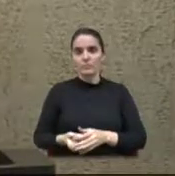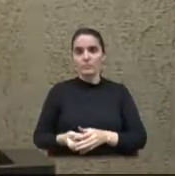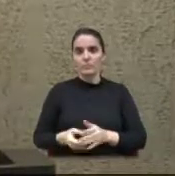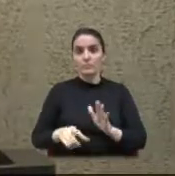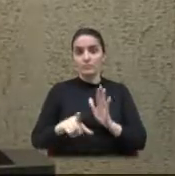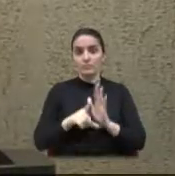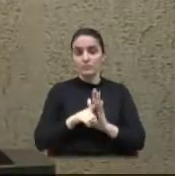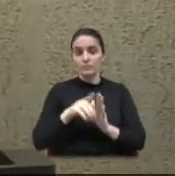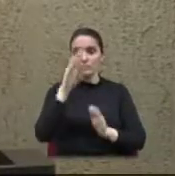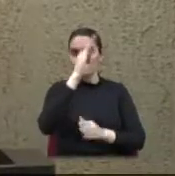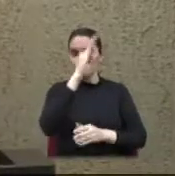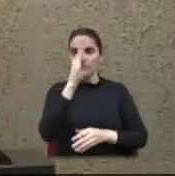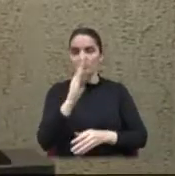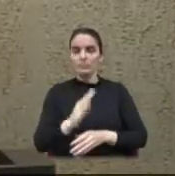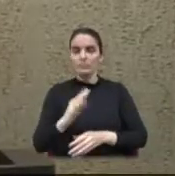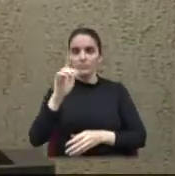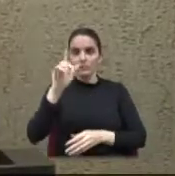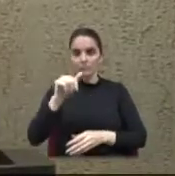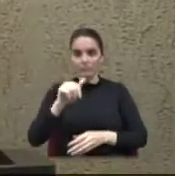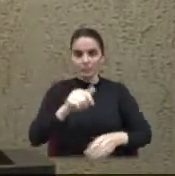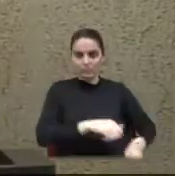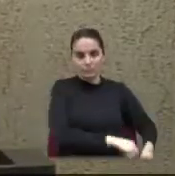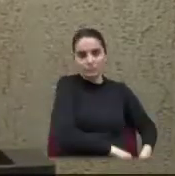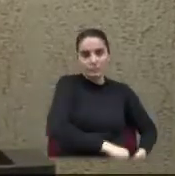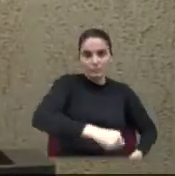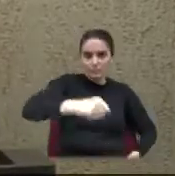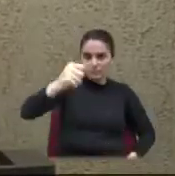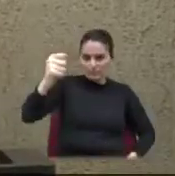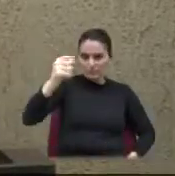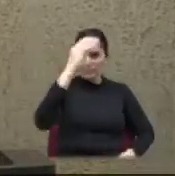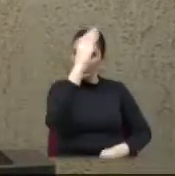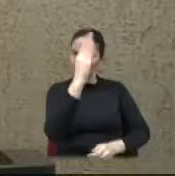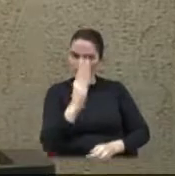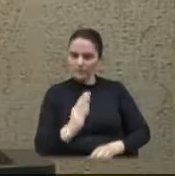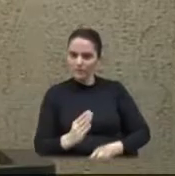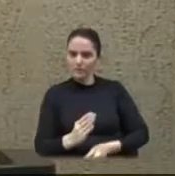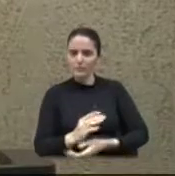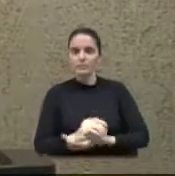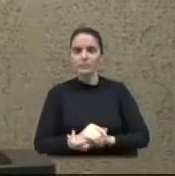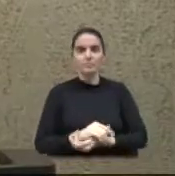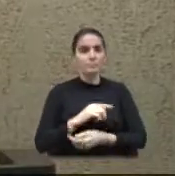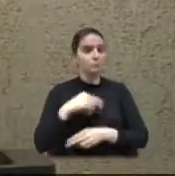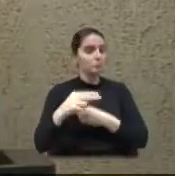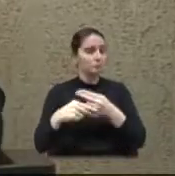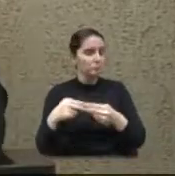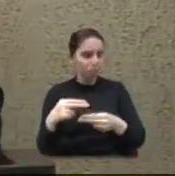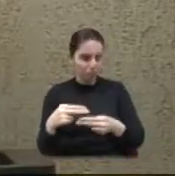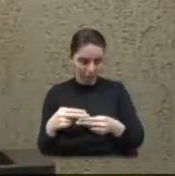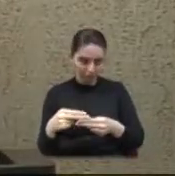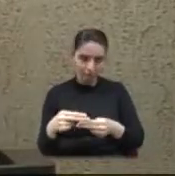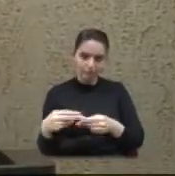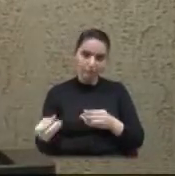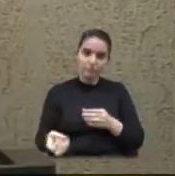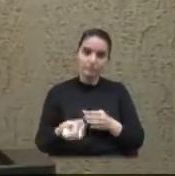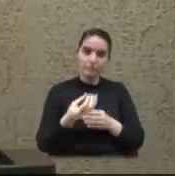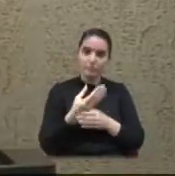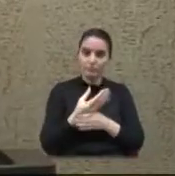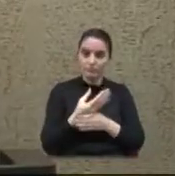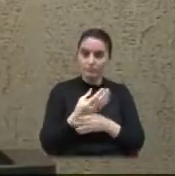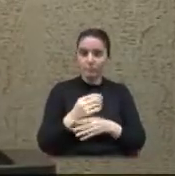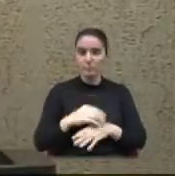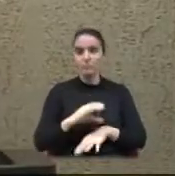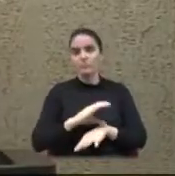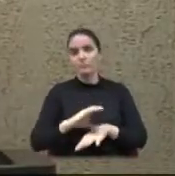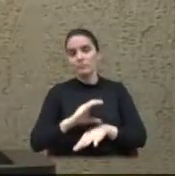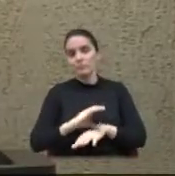brasileira após a proclamação da independência. Então, desde então, com a criação desses cursos,